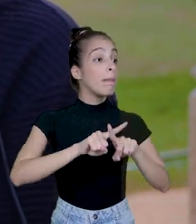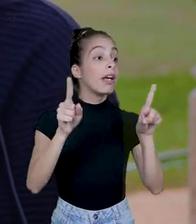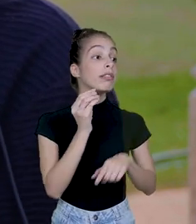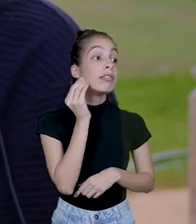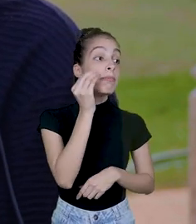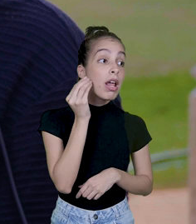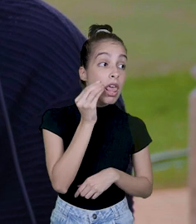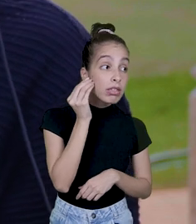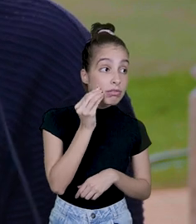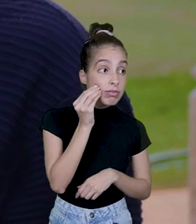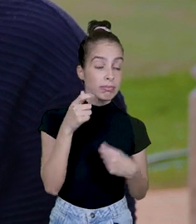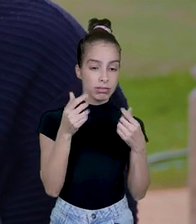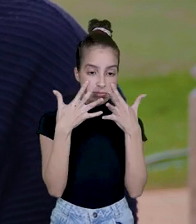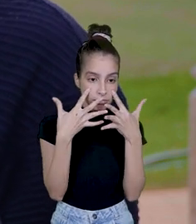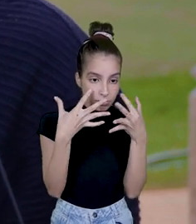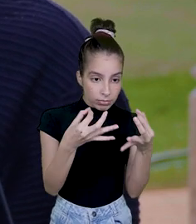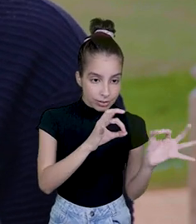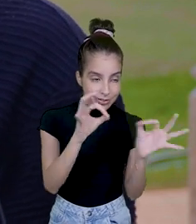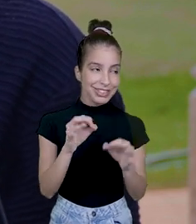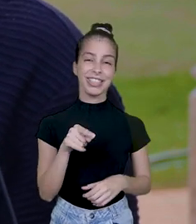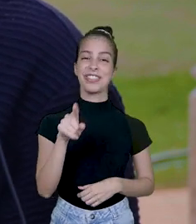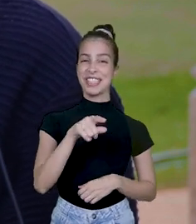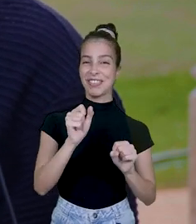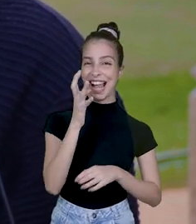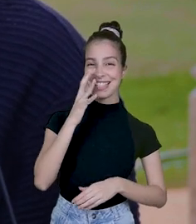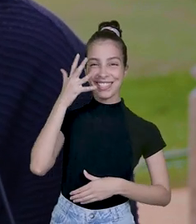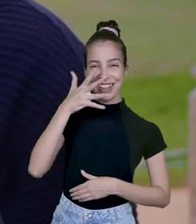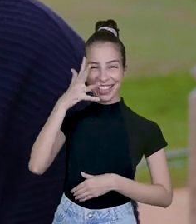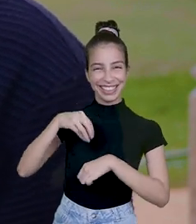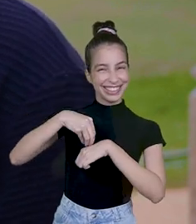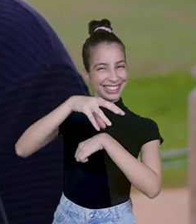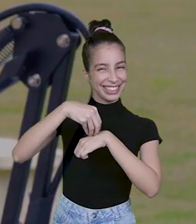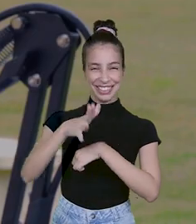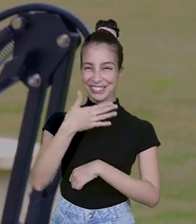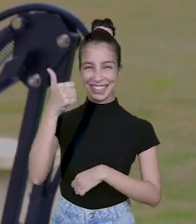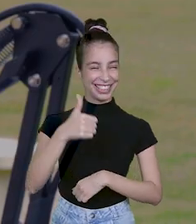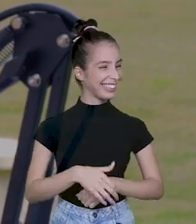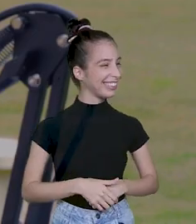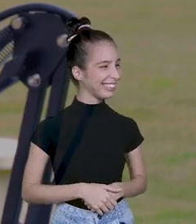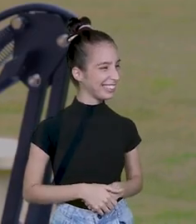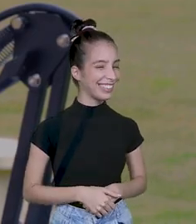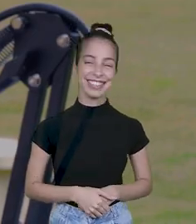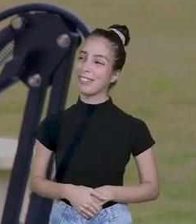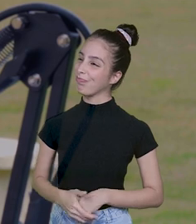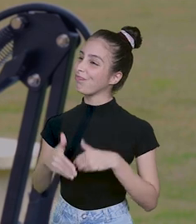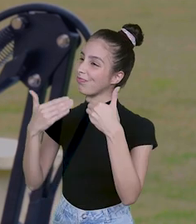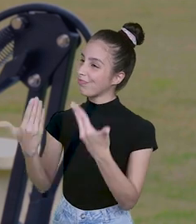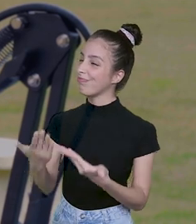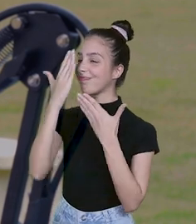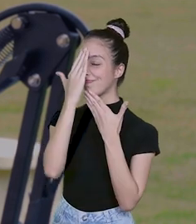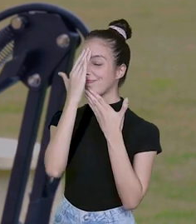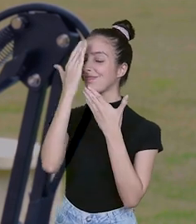experiência vocês vão conseguir Claro e assistam a palestra que aí vocês vão ter um ponto pé Inicial muito melhor bacana André eu quero